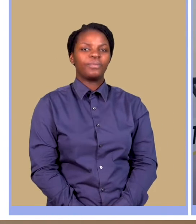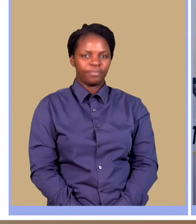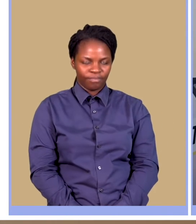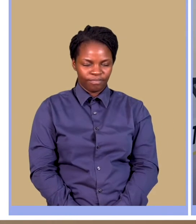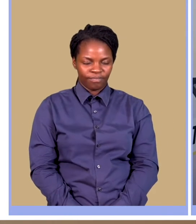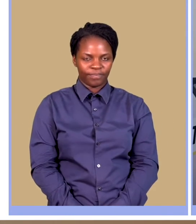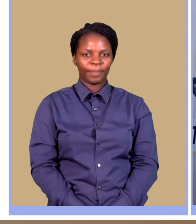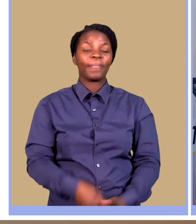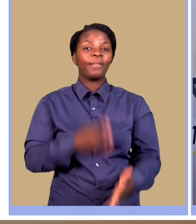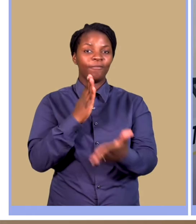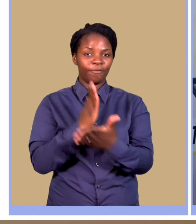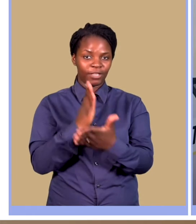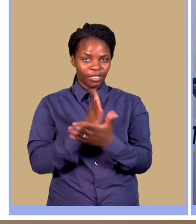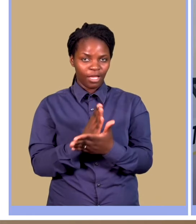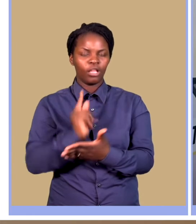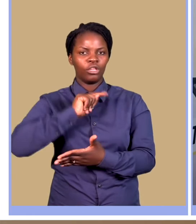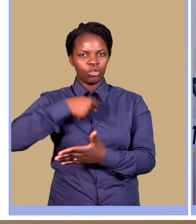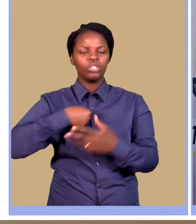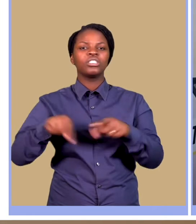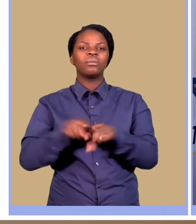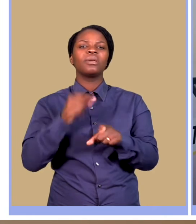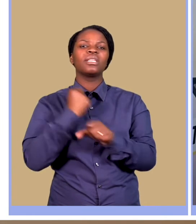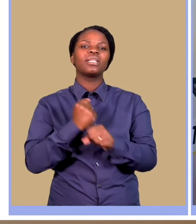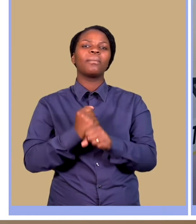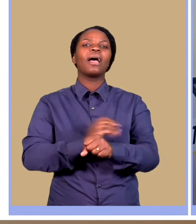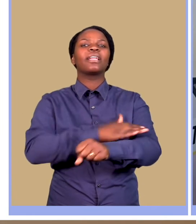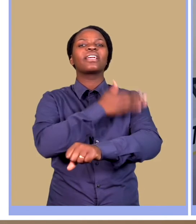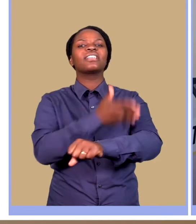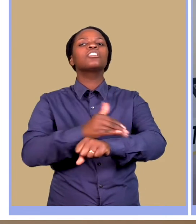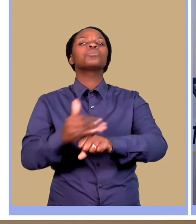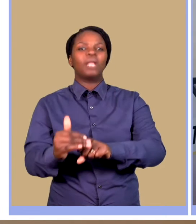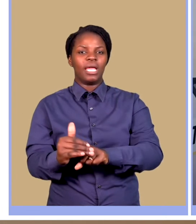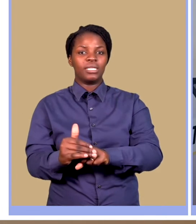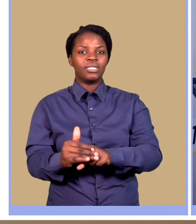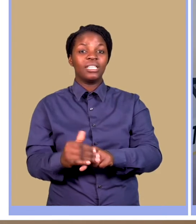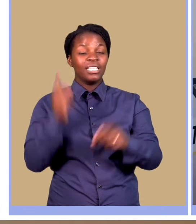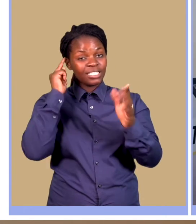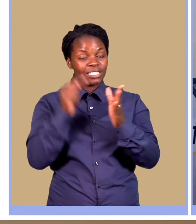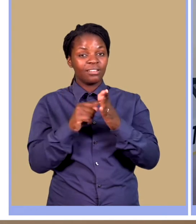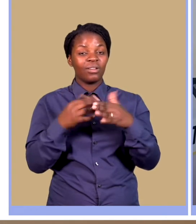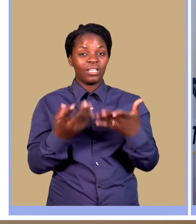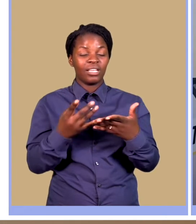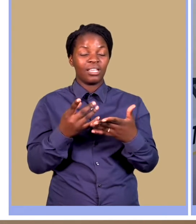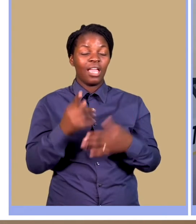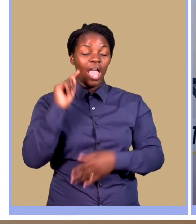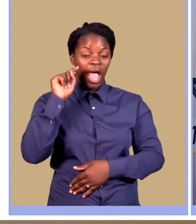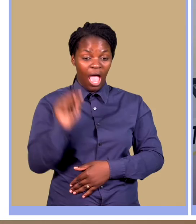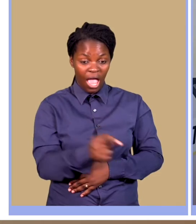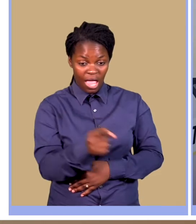e olha que muitas das vezes quando nós agimos nas praias é mais para consciencializar as